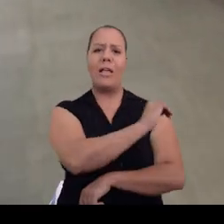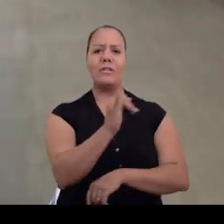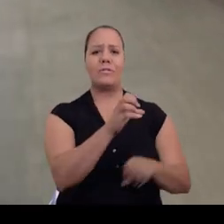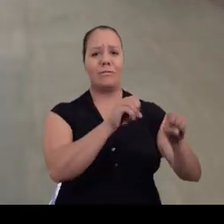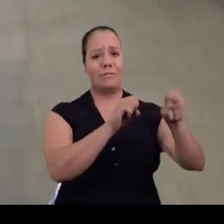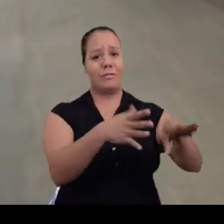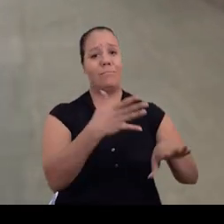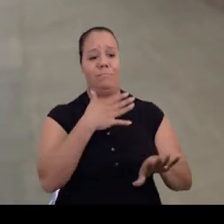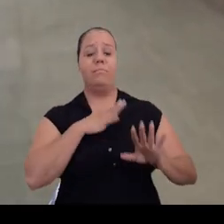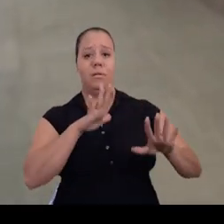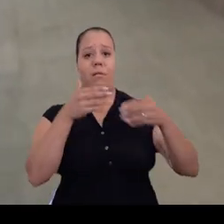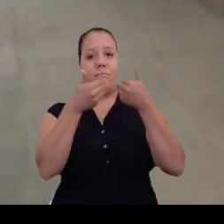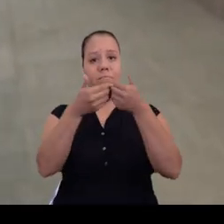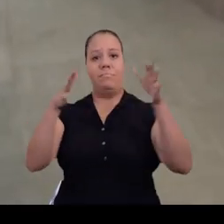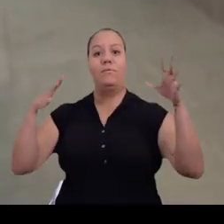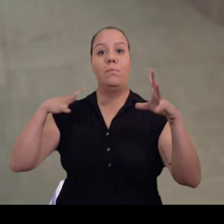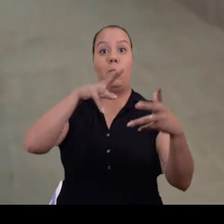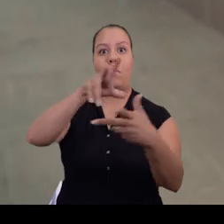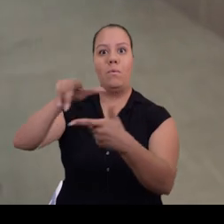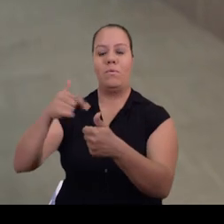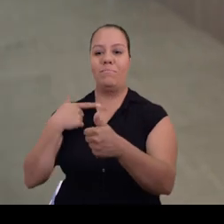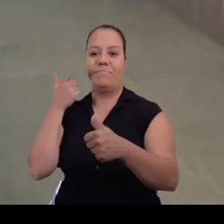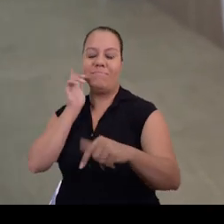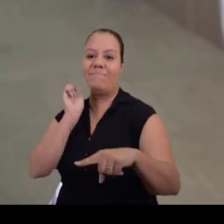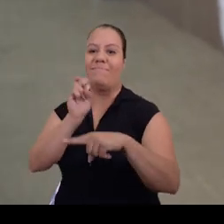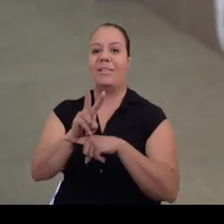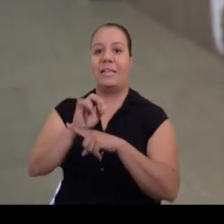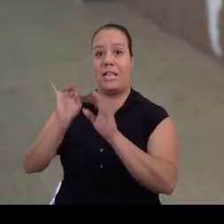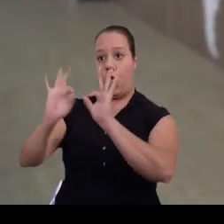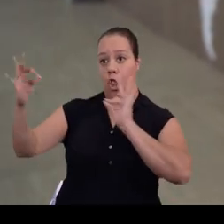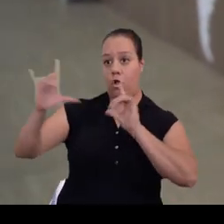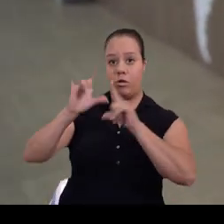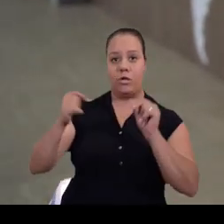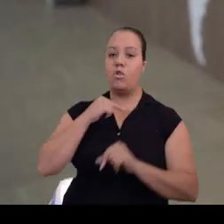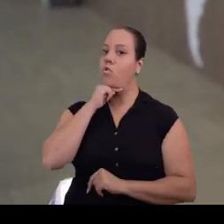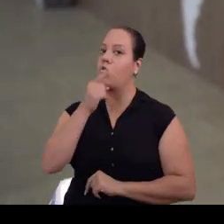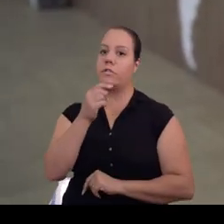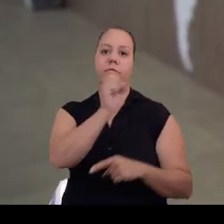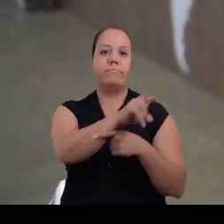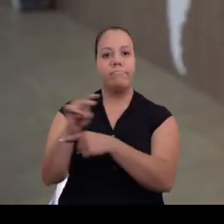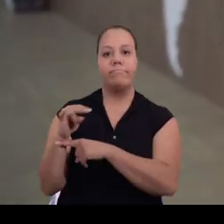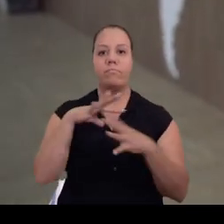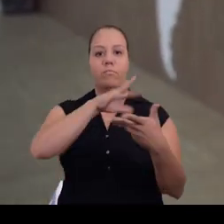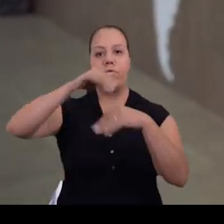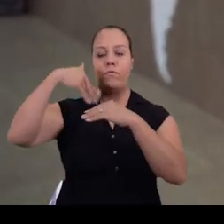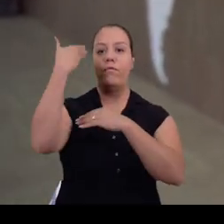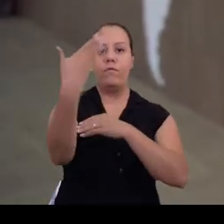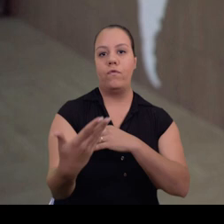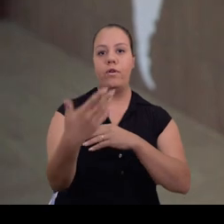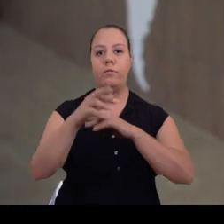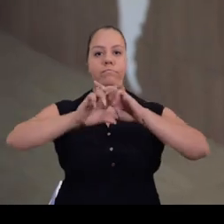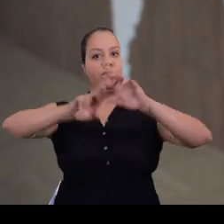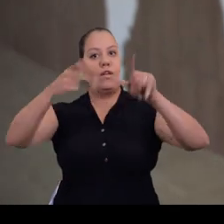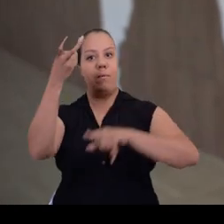de ensino para mim. Ela abriu as portas para o mundo. E sem ela, eu não teria condições de ir para fora e conhecer a cultura incrível de 5